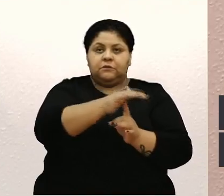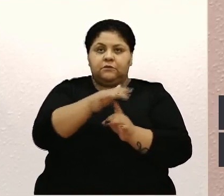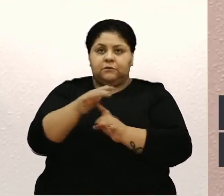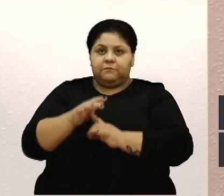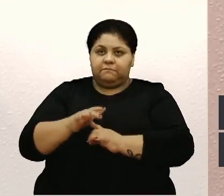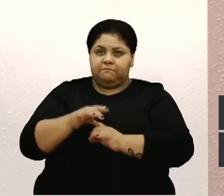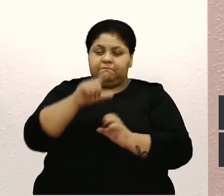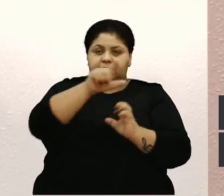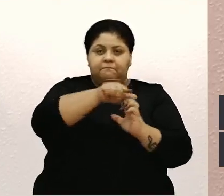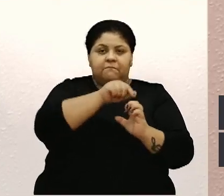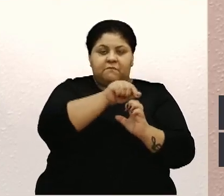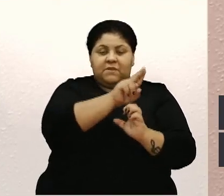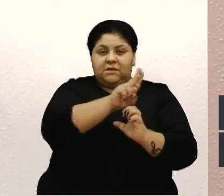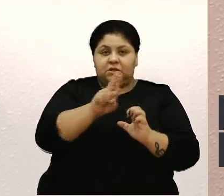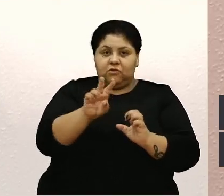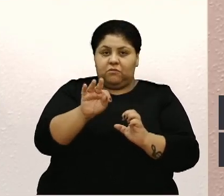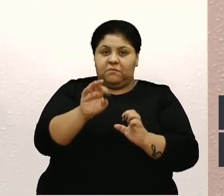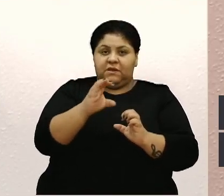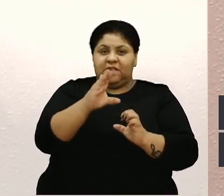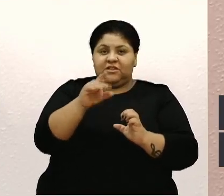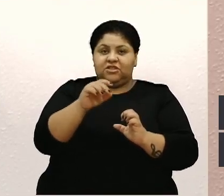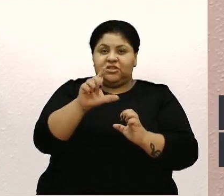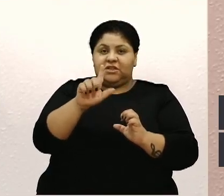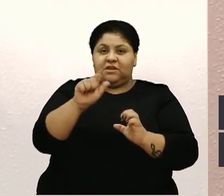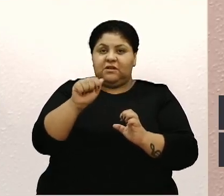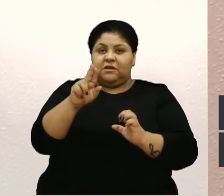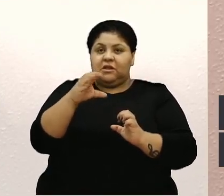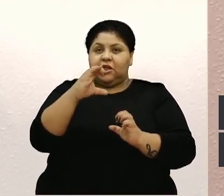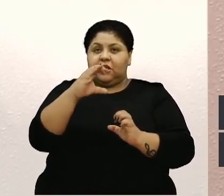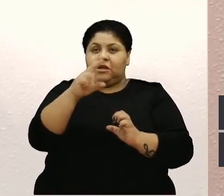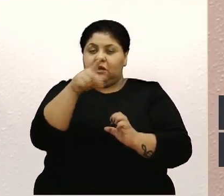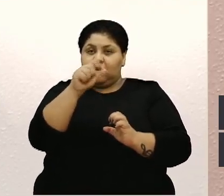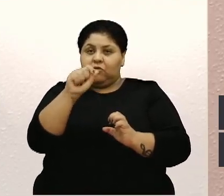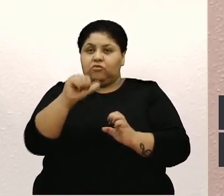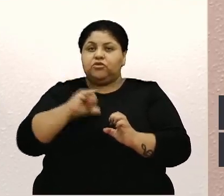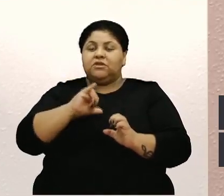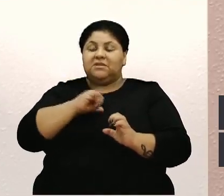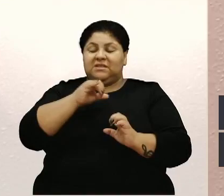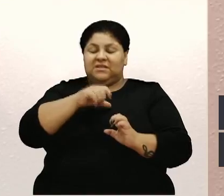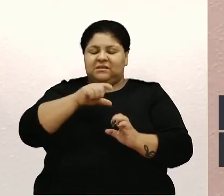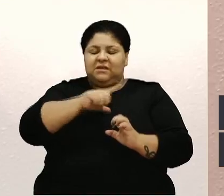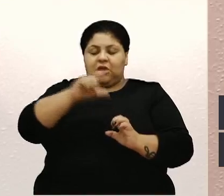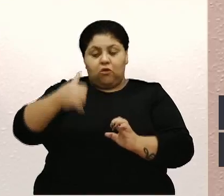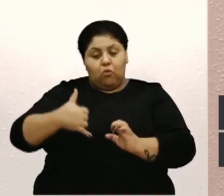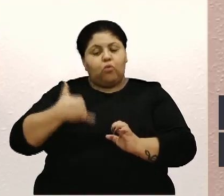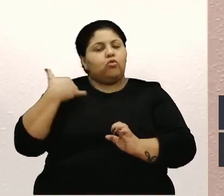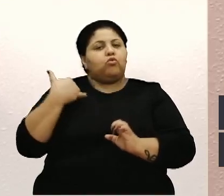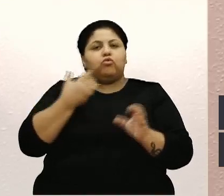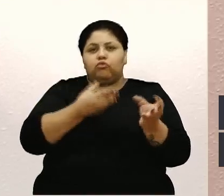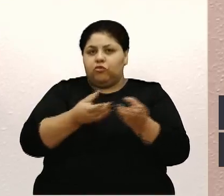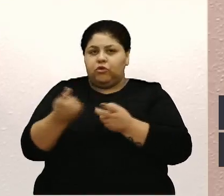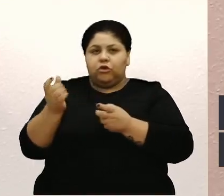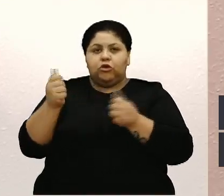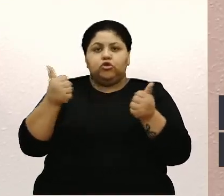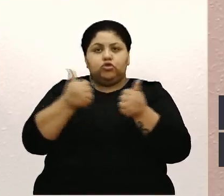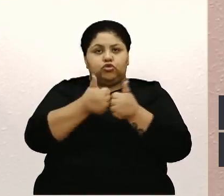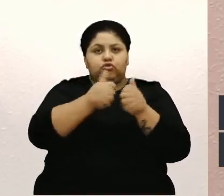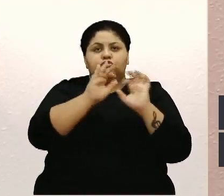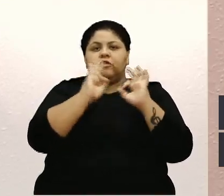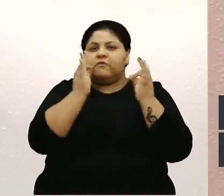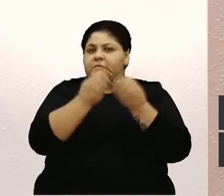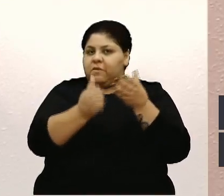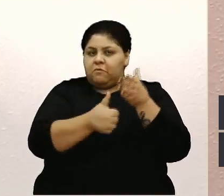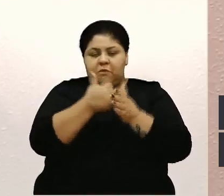um orgulho muito grande e junto com sua família de poder fazer o artesanato da melhor forma possível. Mas eu gostaria de